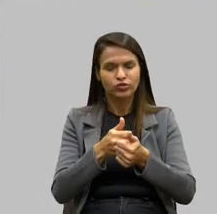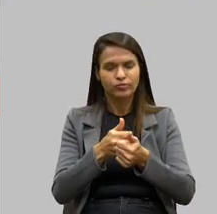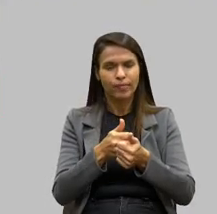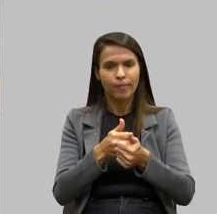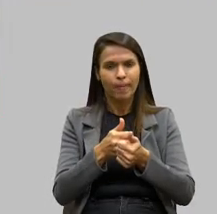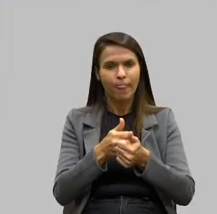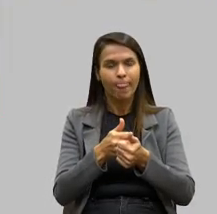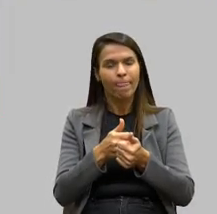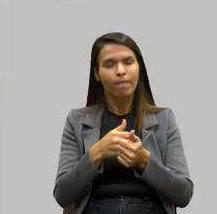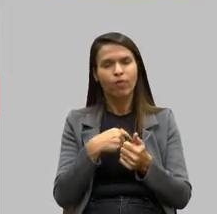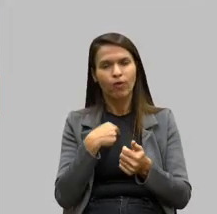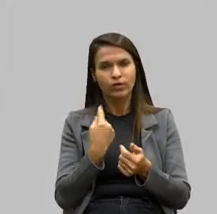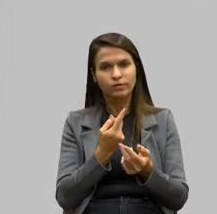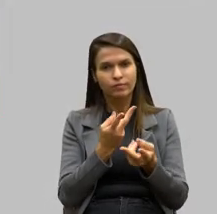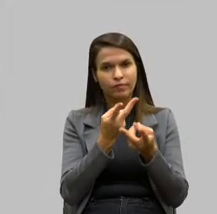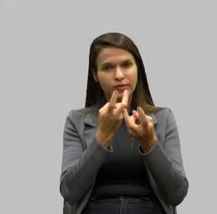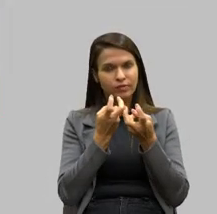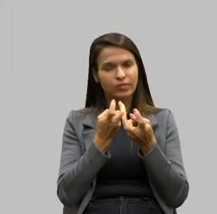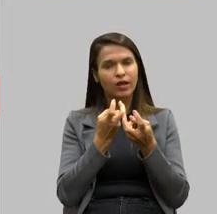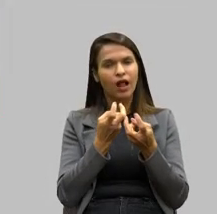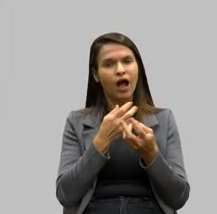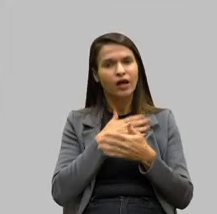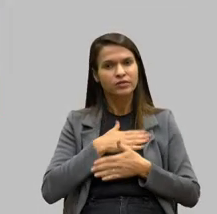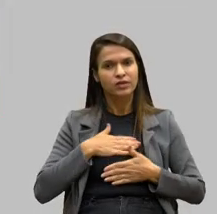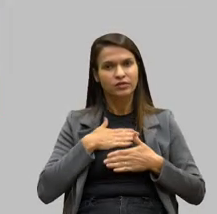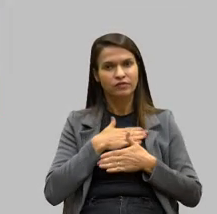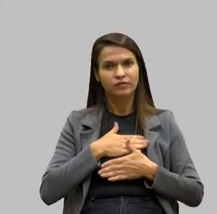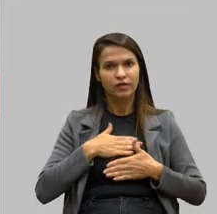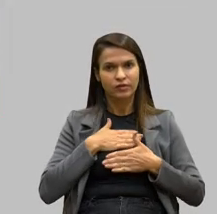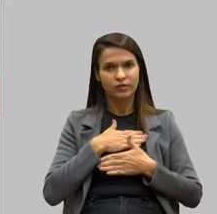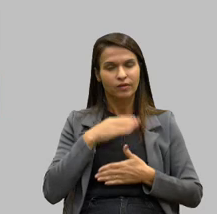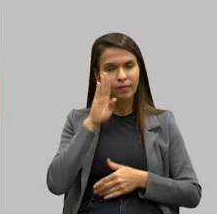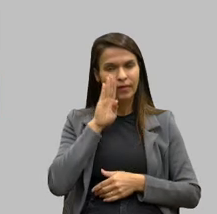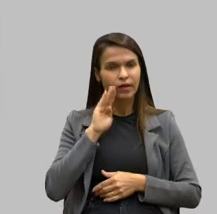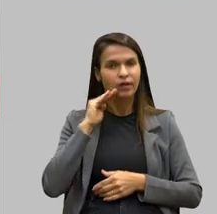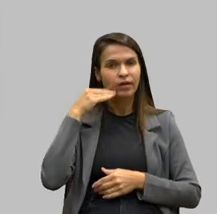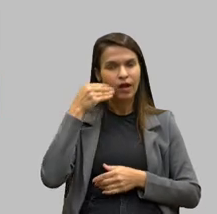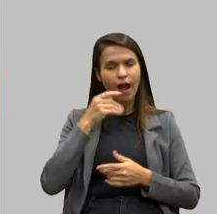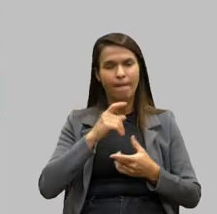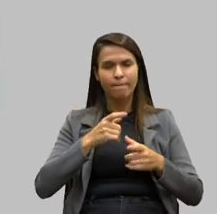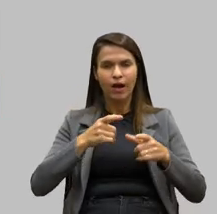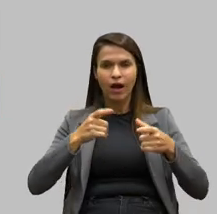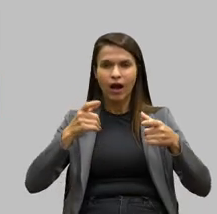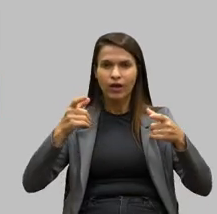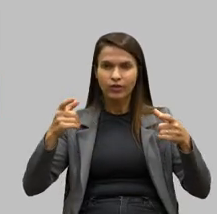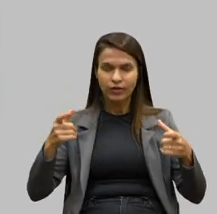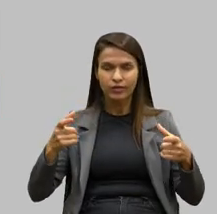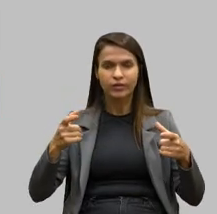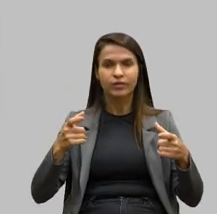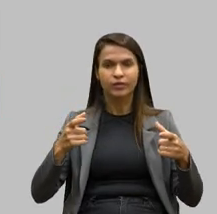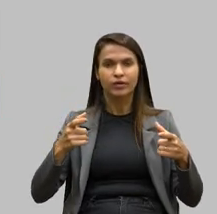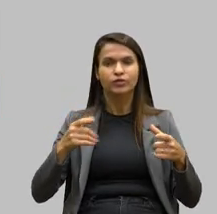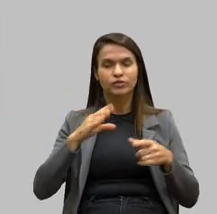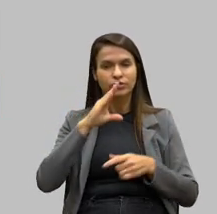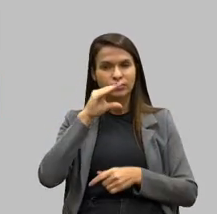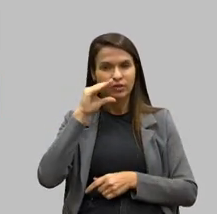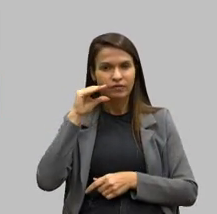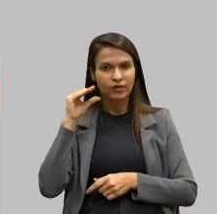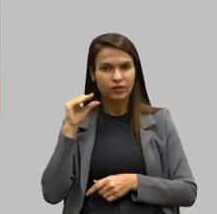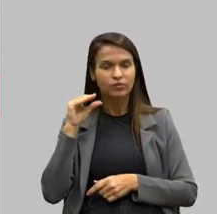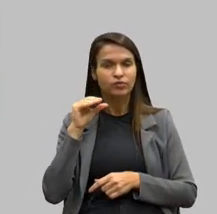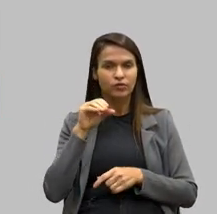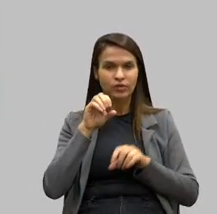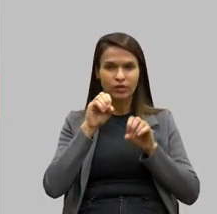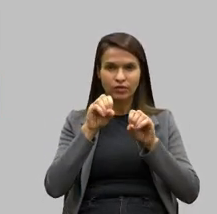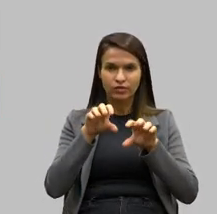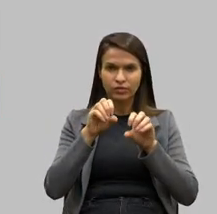E a gente percebe também a satisfação, Beatriz, uma grande maioria também dos servidores da educação do